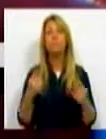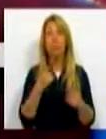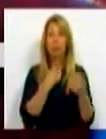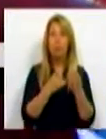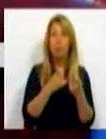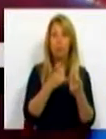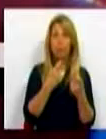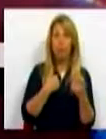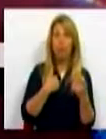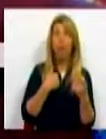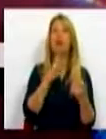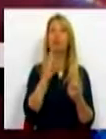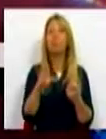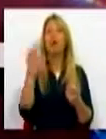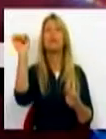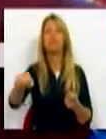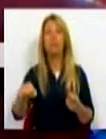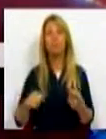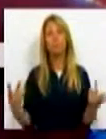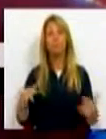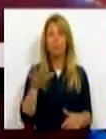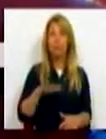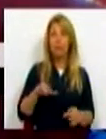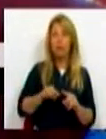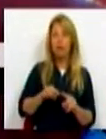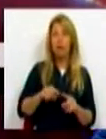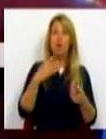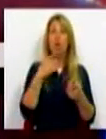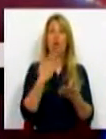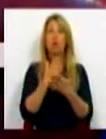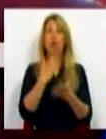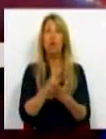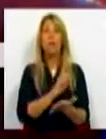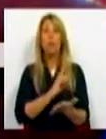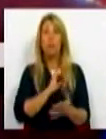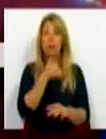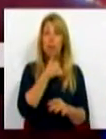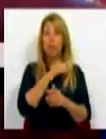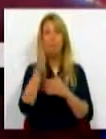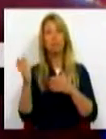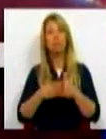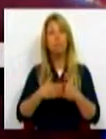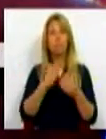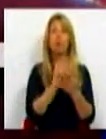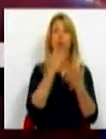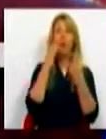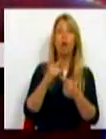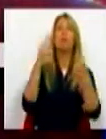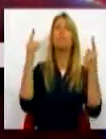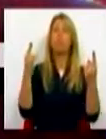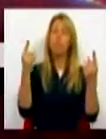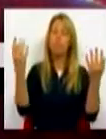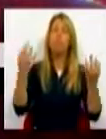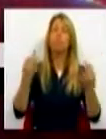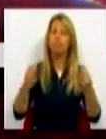A resposta é sim. Na circunstância de os colégios decidirem fechar portas, as escolas públicas